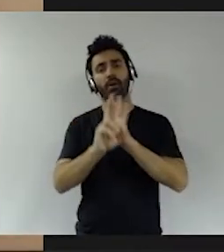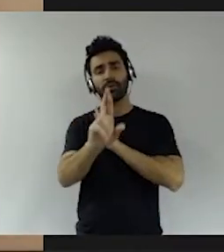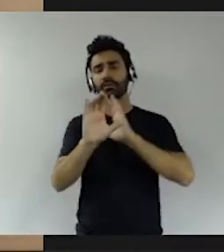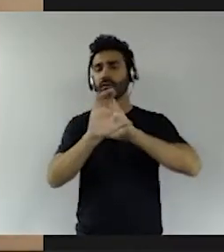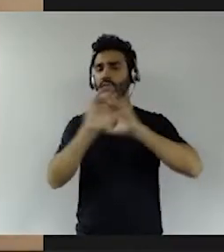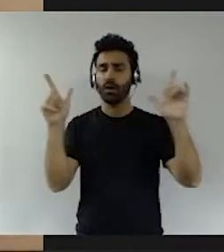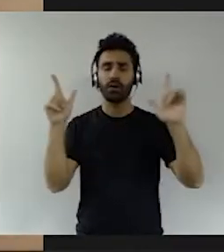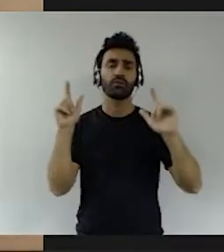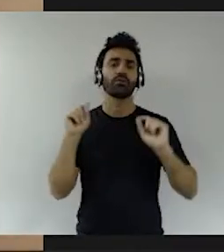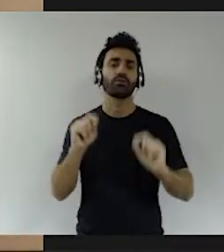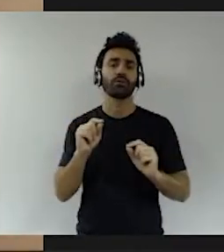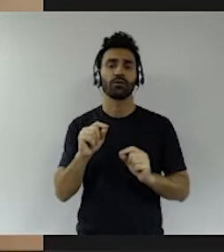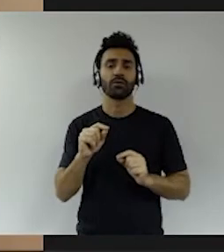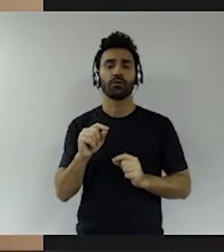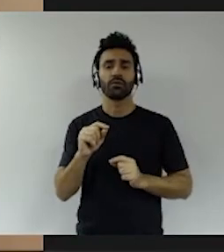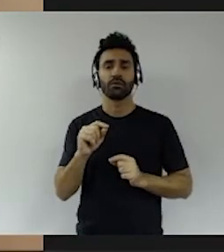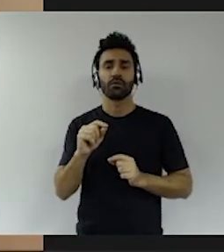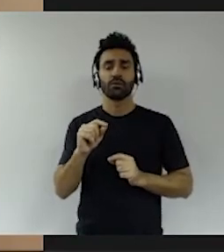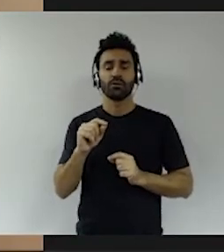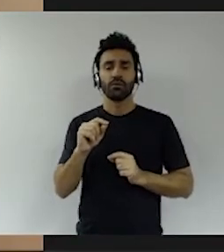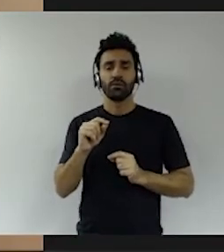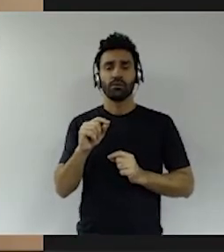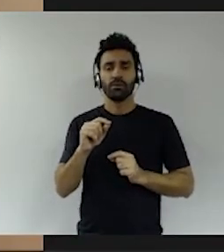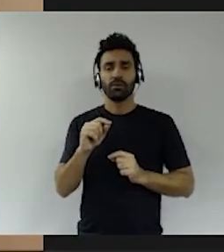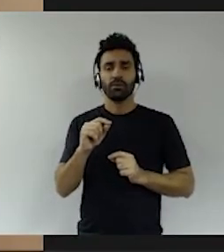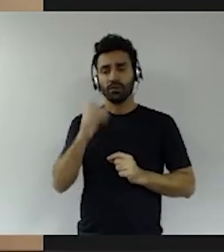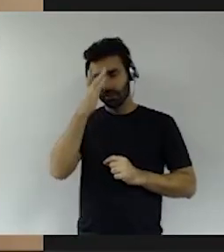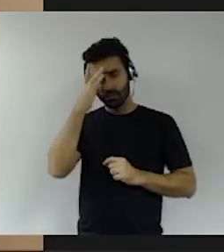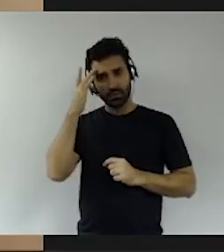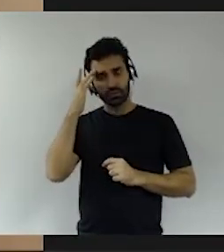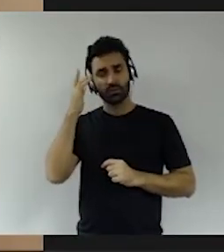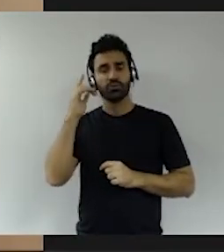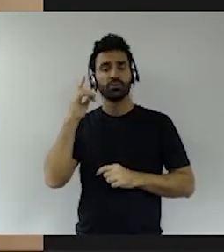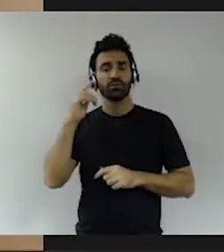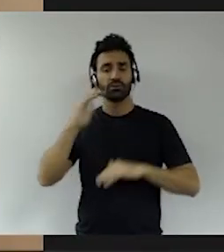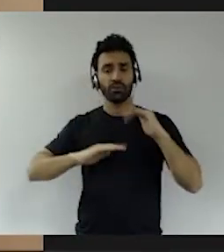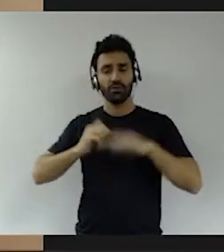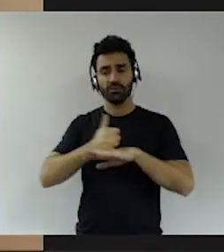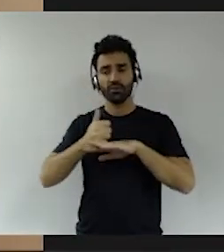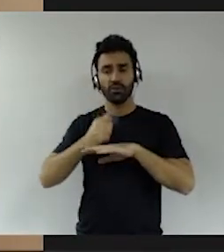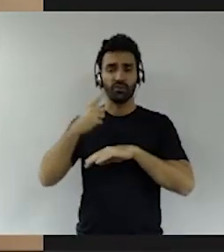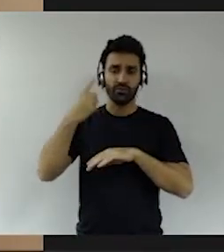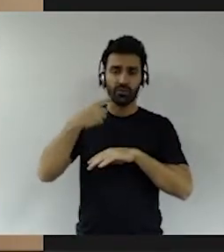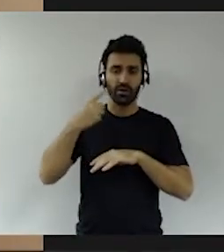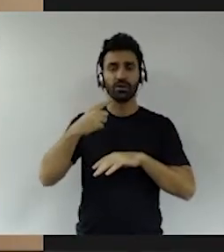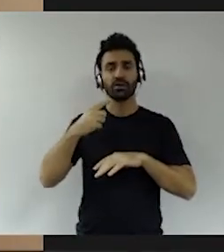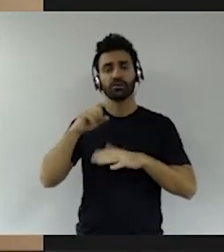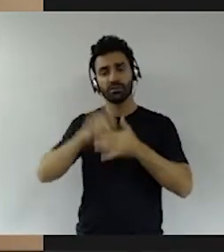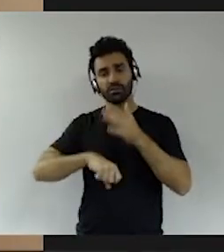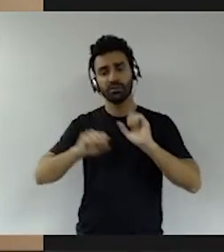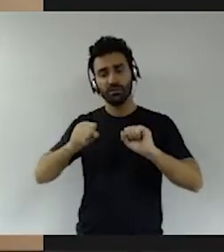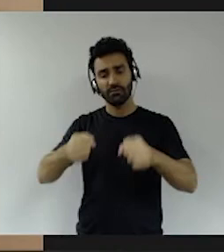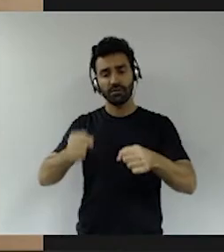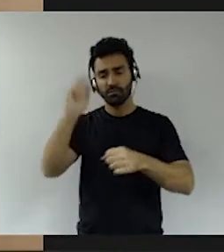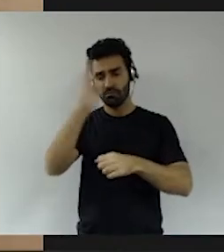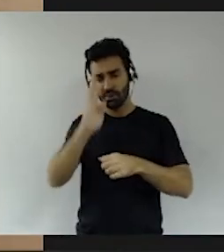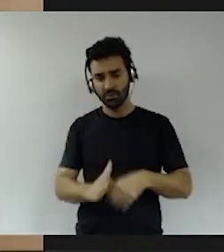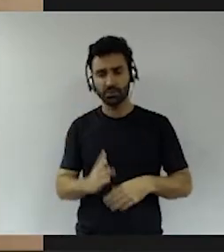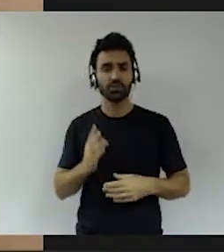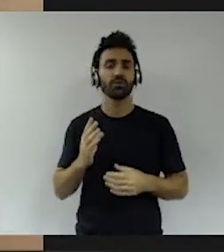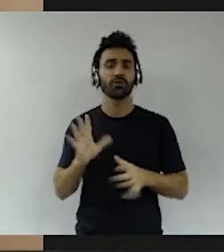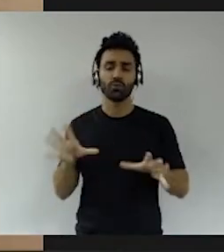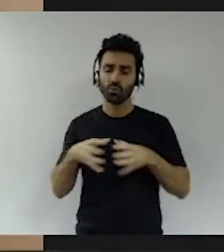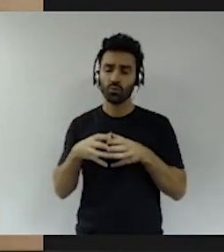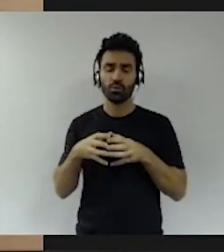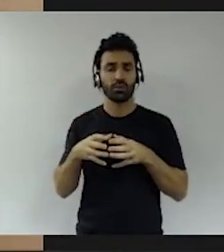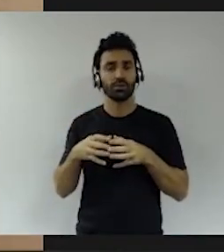obviamente, da fala dos nossos tributaristas, dos nossos advogados, para poder defender o Brasil através dessa